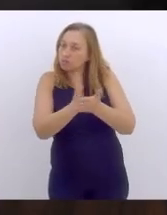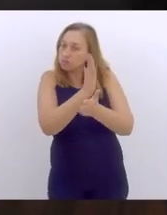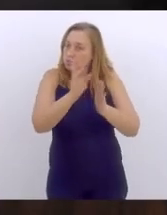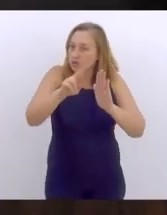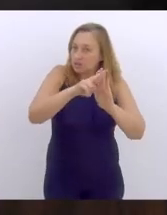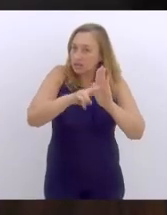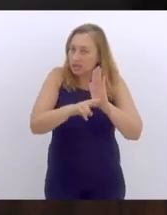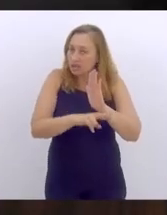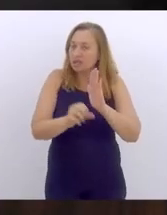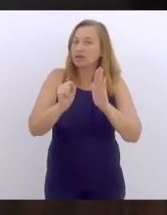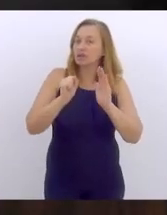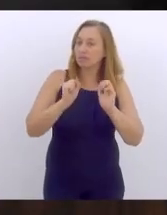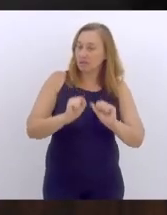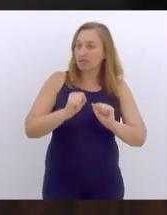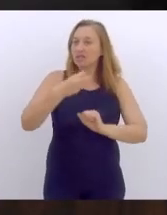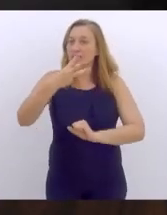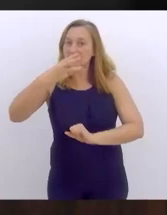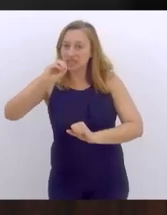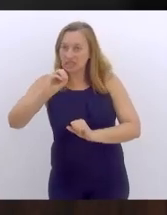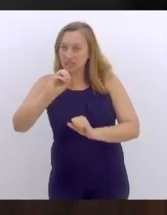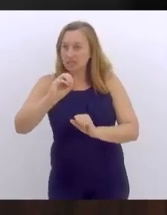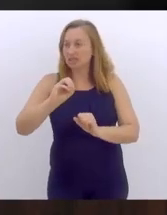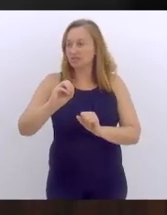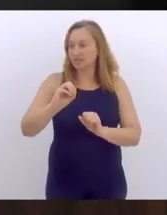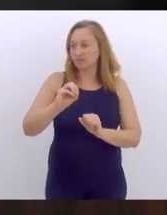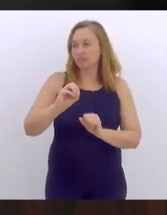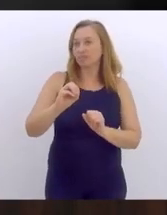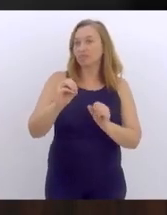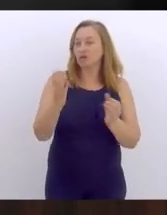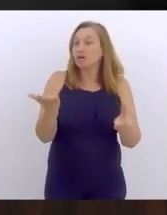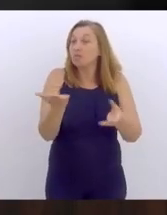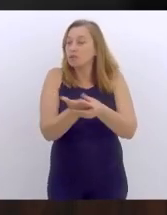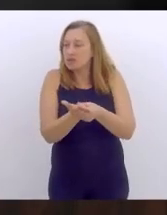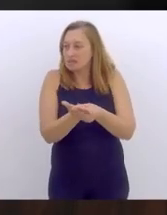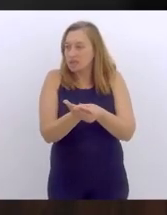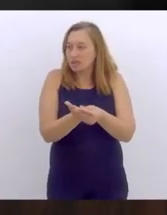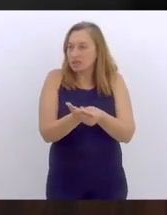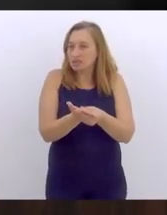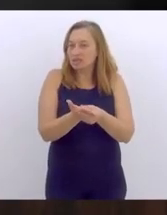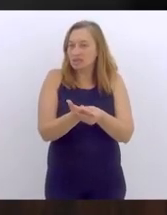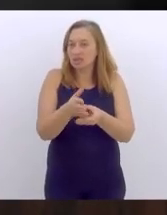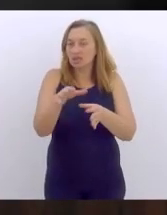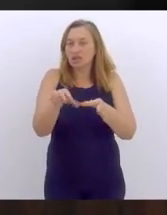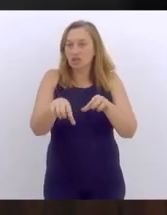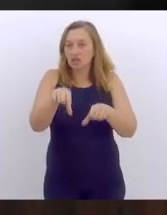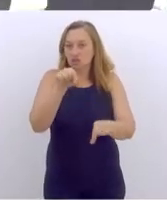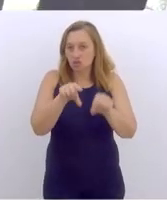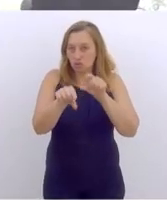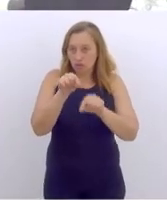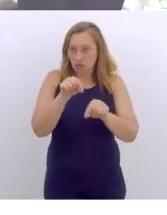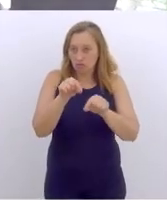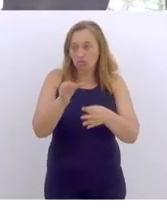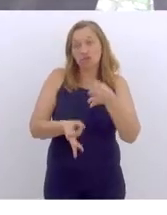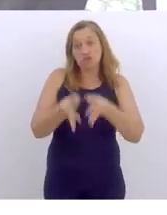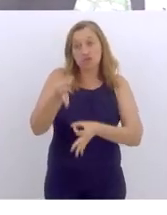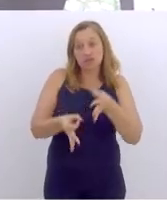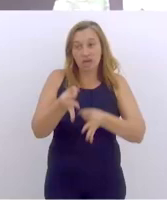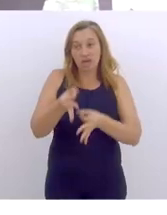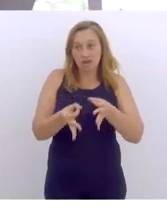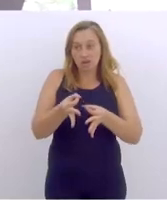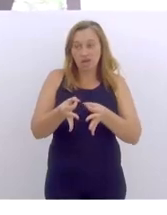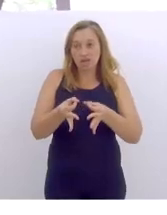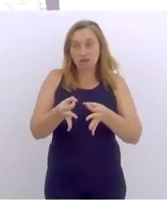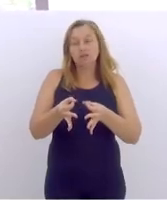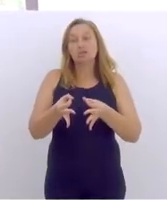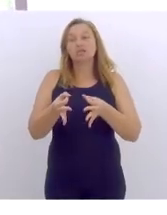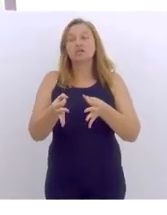ter 30 ações dentro de um TAC, que tem decisões judiciais. Estão com o pé no chão, sem